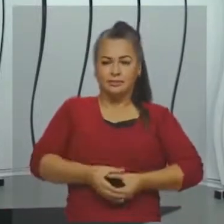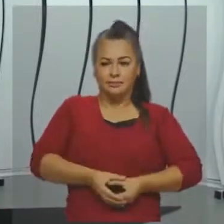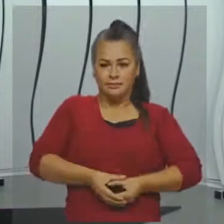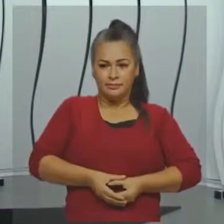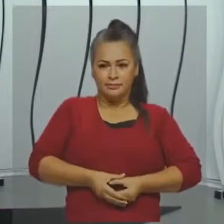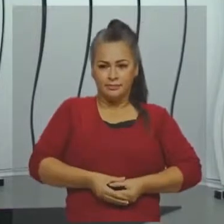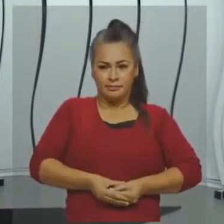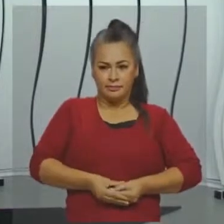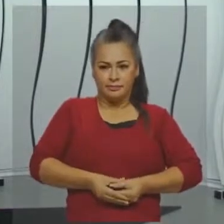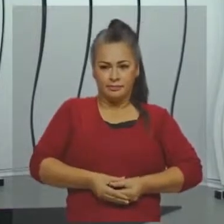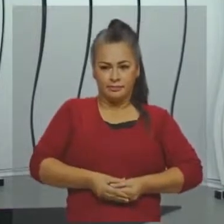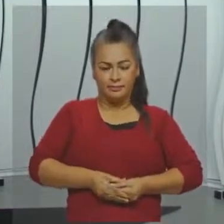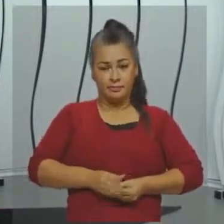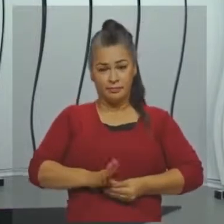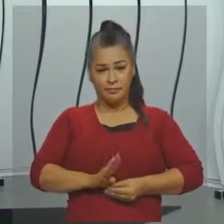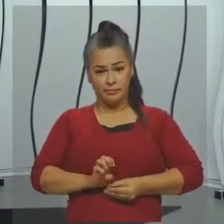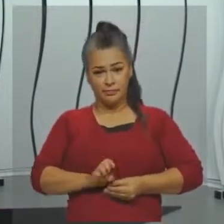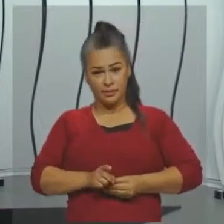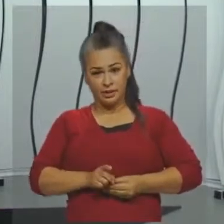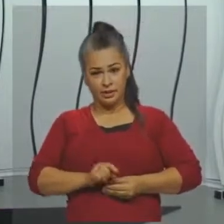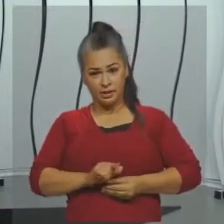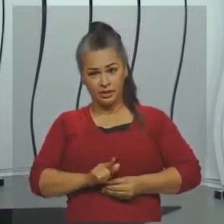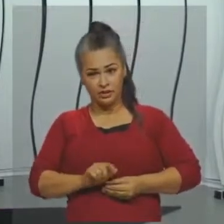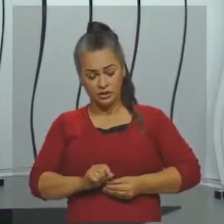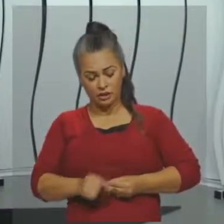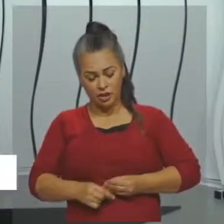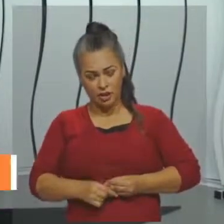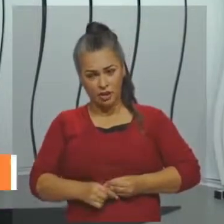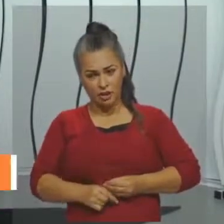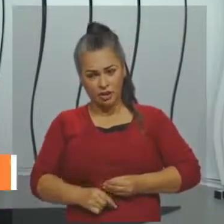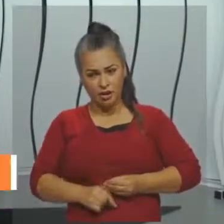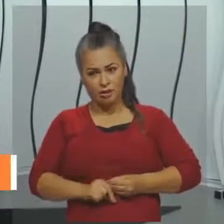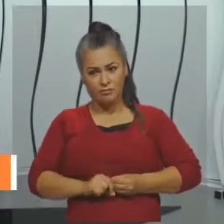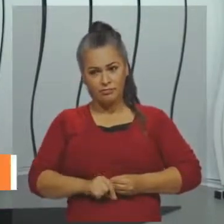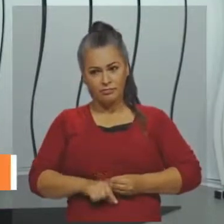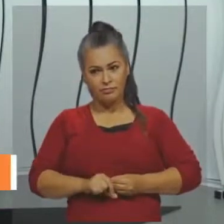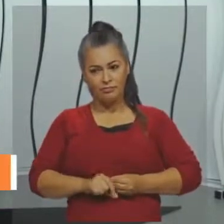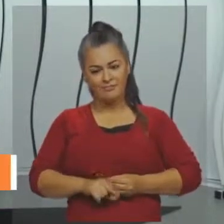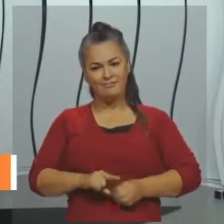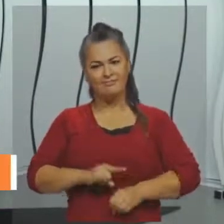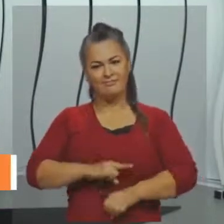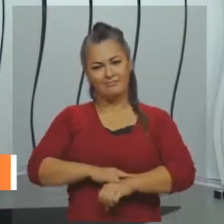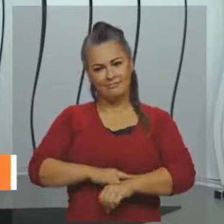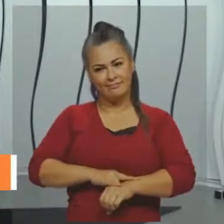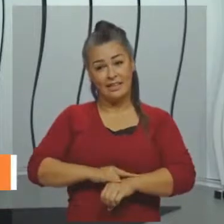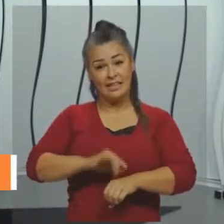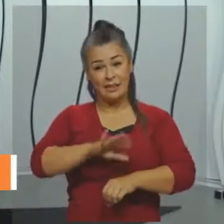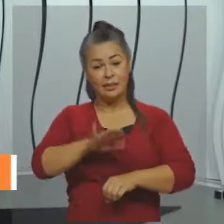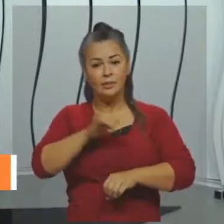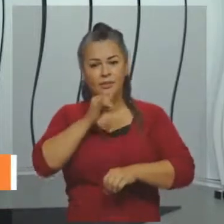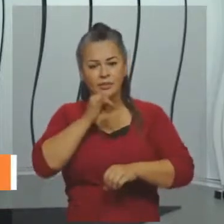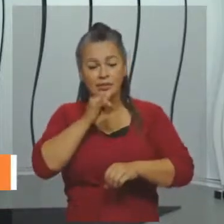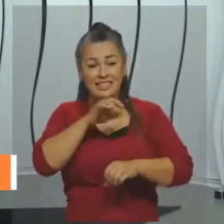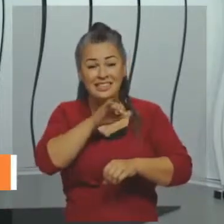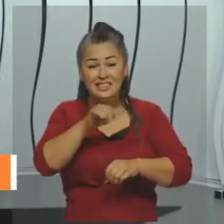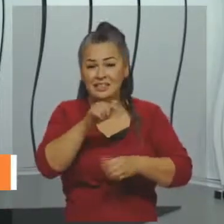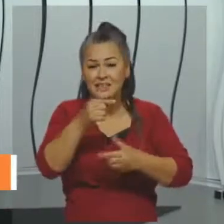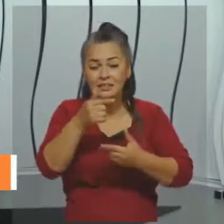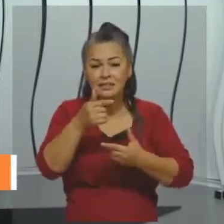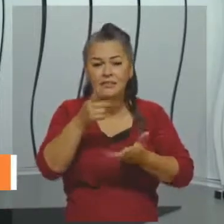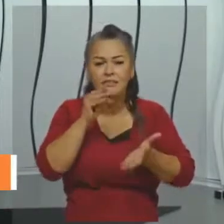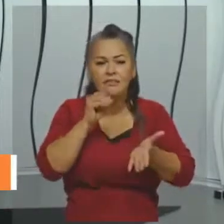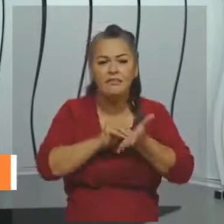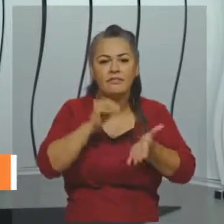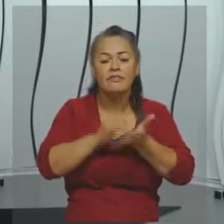importante, porque se você não tiver água também para dissolver esses produtos tóxicos, fica mais difícil de você eliminar